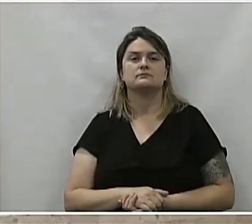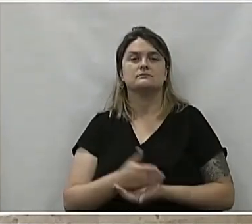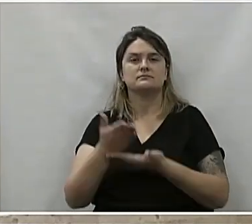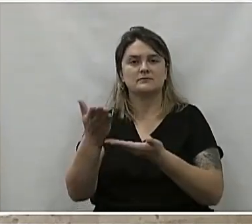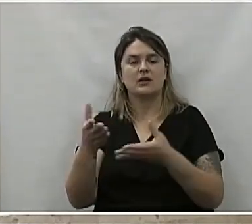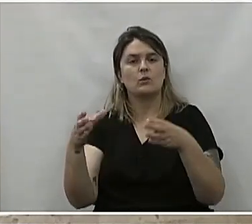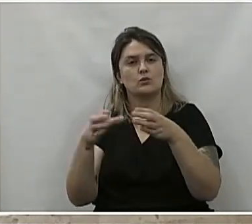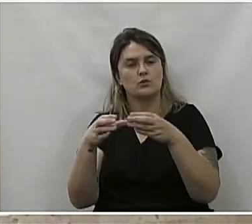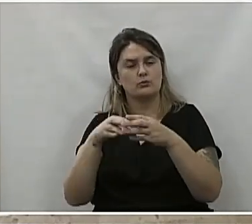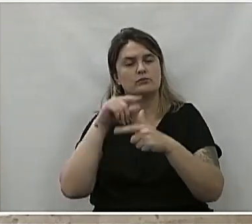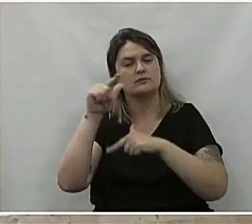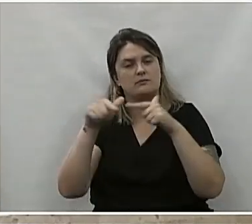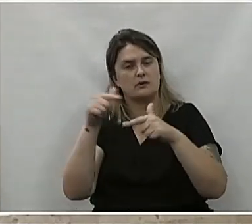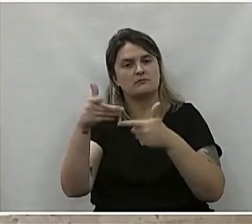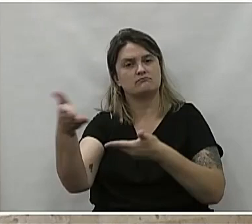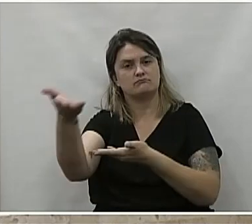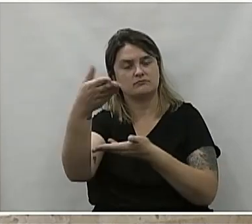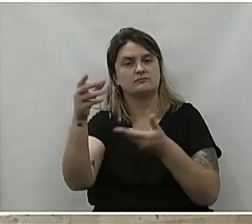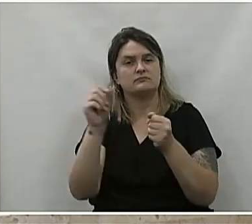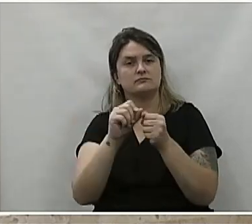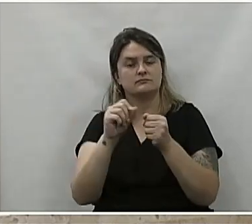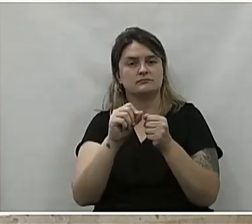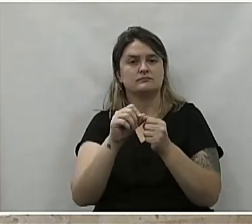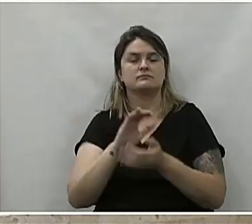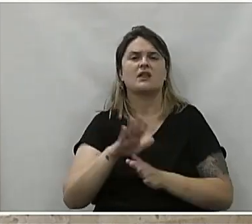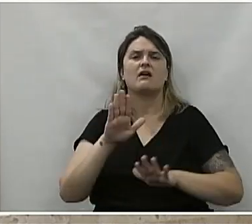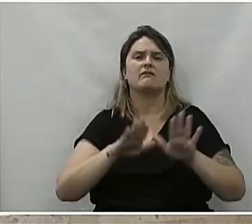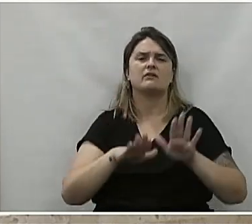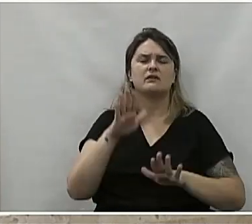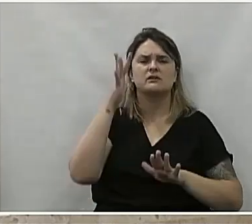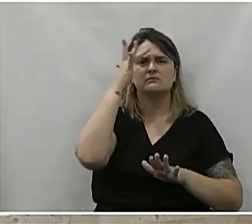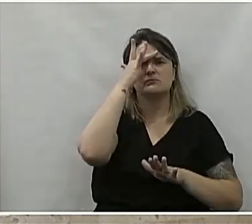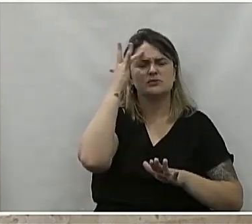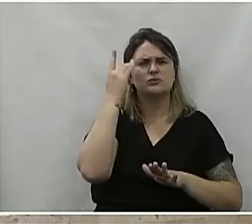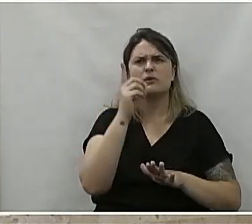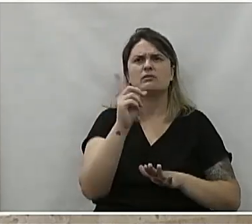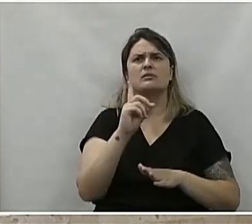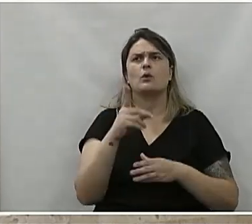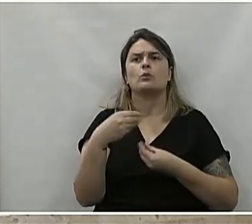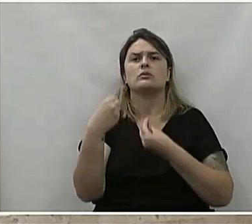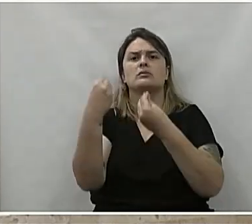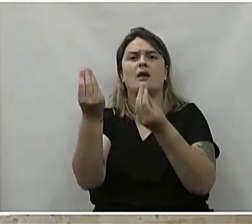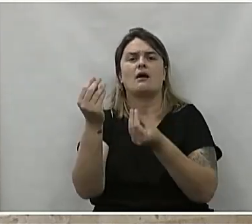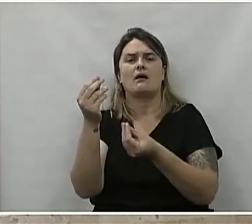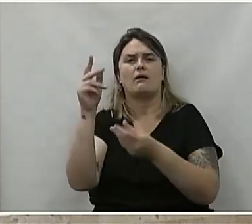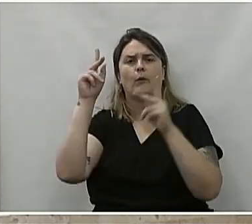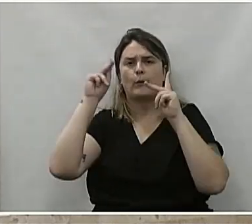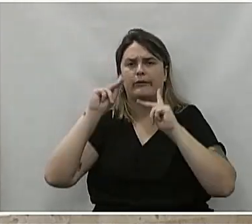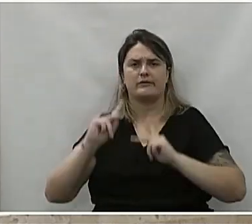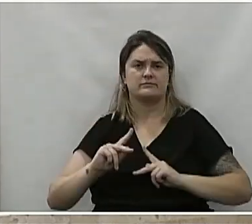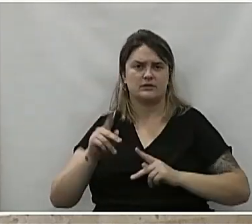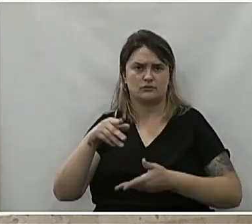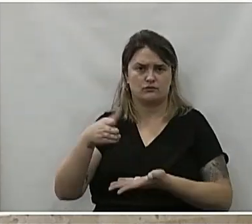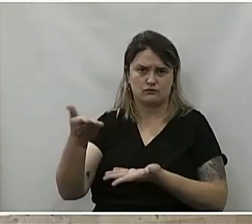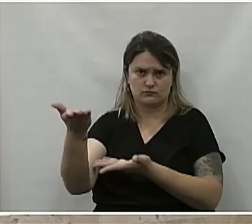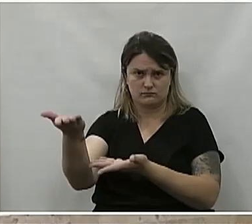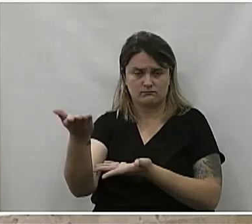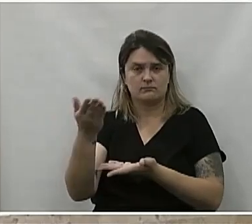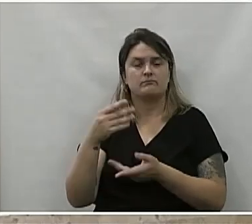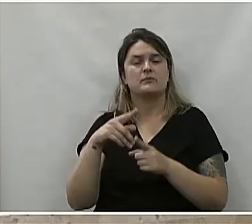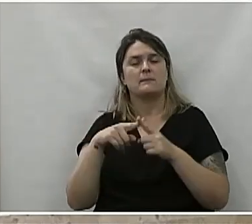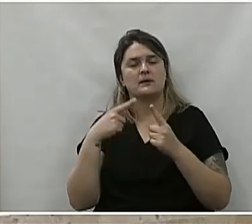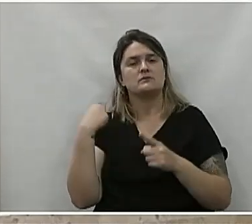esse Grande Trabalho Que vocês Realizam Às vezes As pessoas Não dão O devido Reconhecimento Para vocês